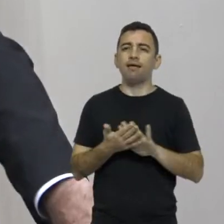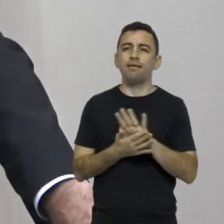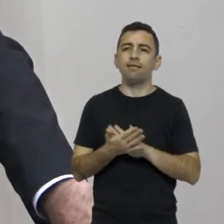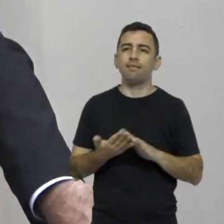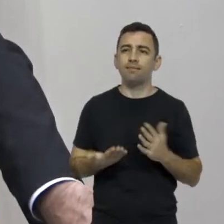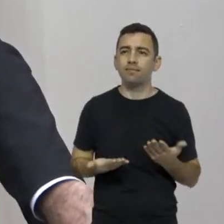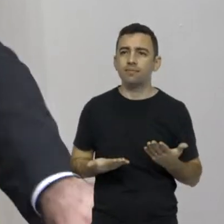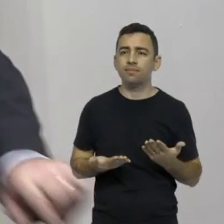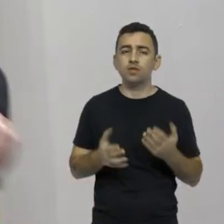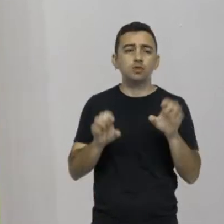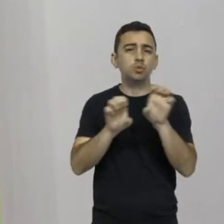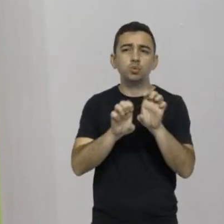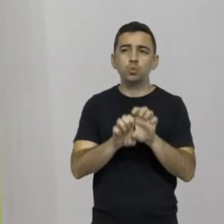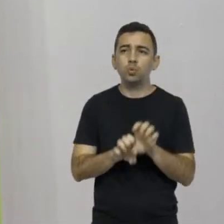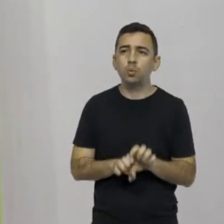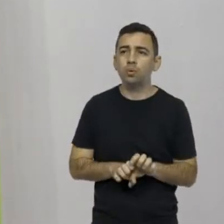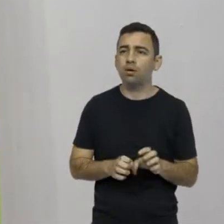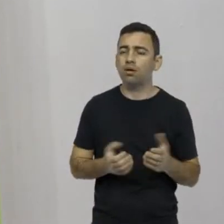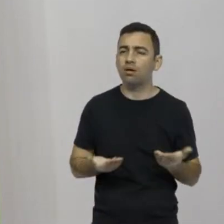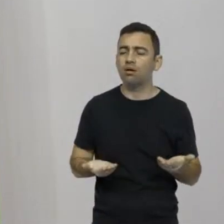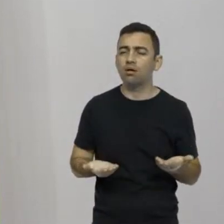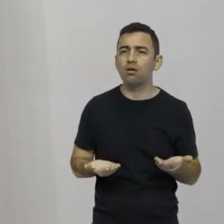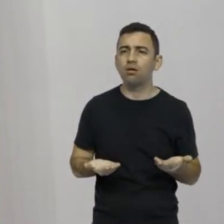nem de infraestrutura.